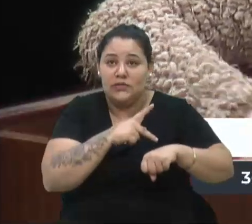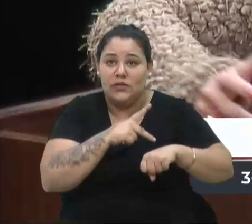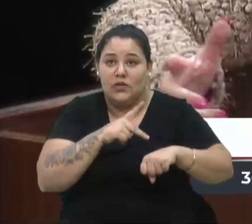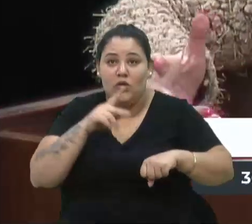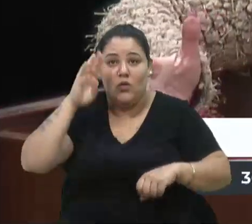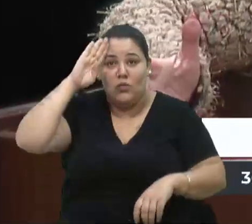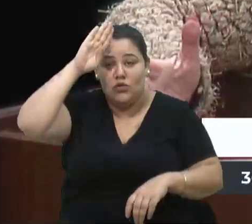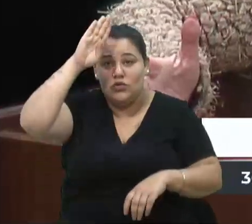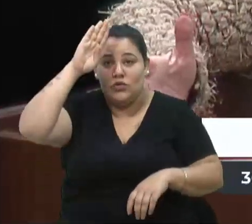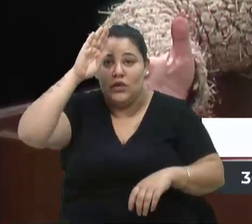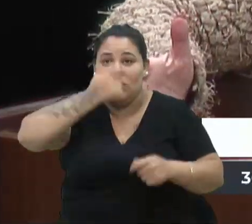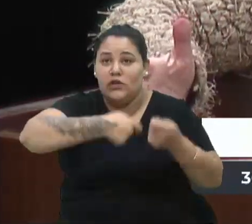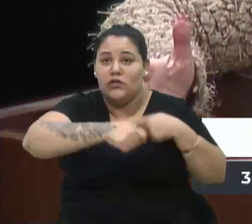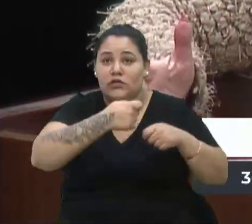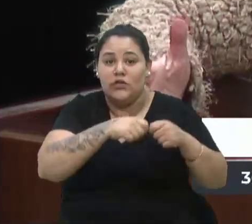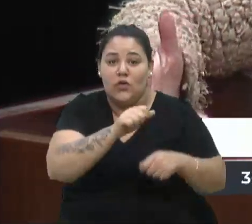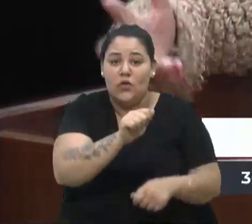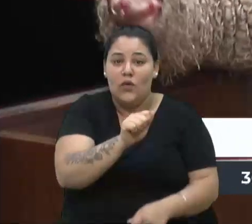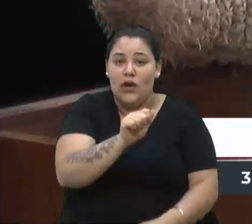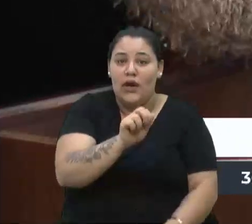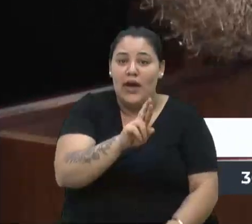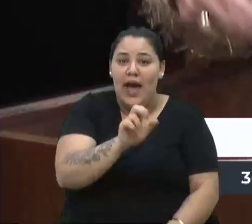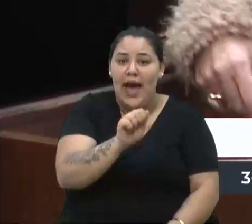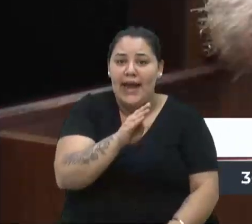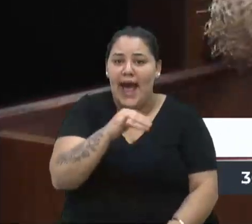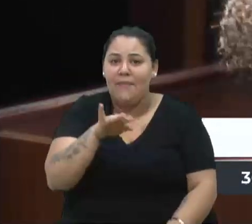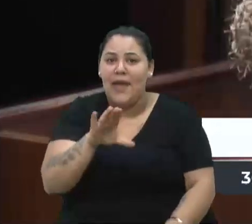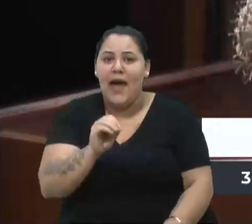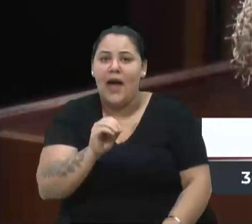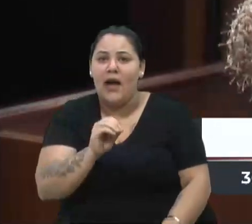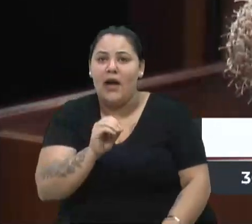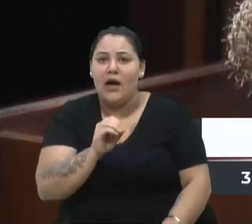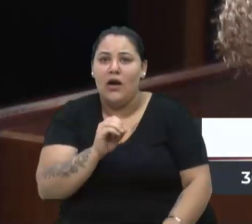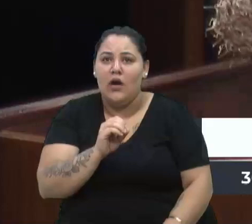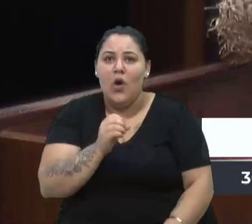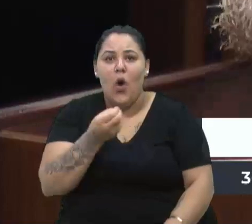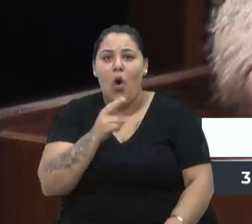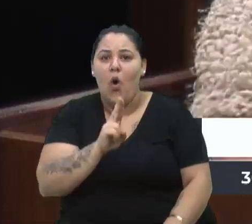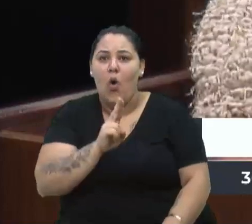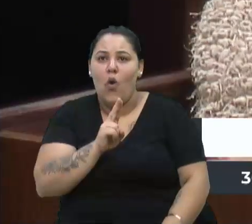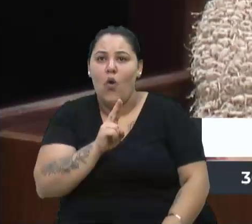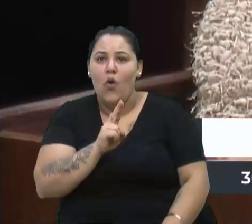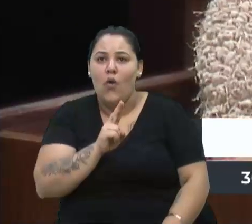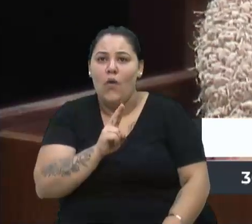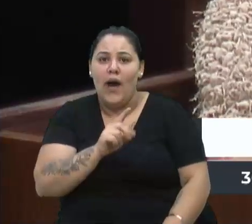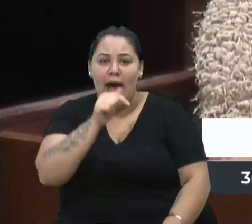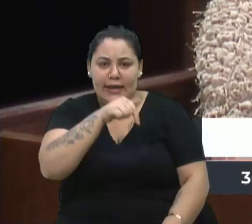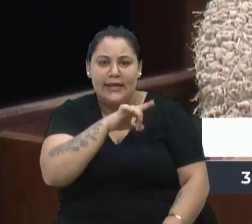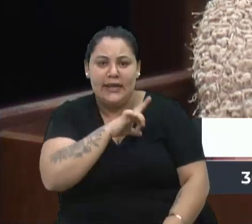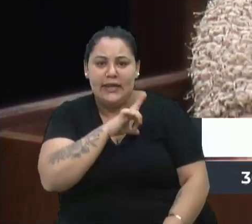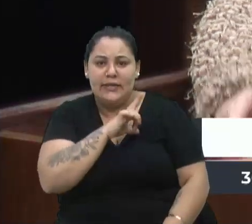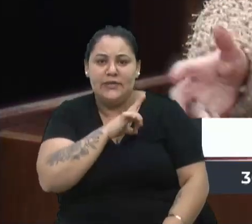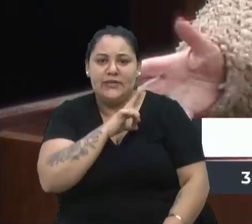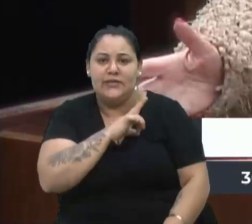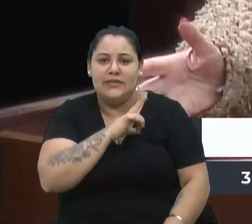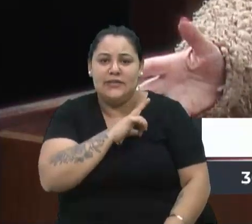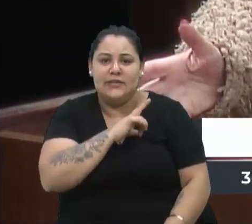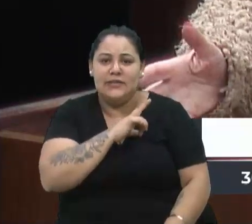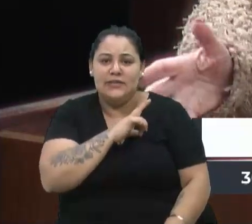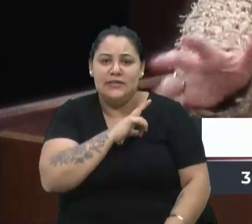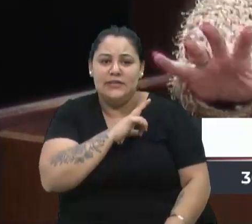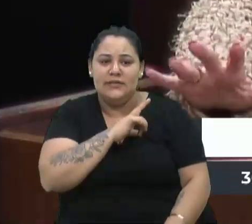Bolsonaro negociou com a Arábia Saudita. Ou a Arábia Saudita aqui, por acaso, é alguma democracia? Não